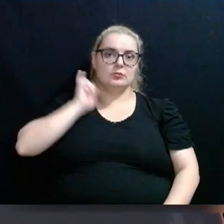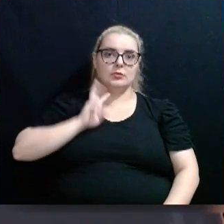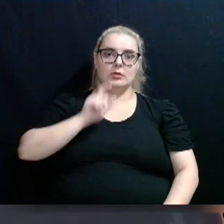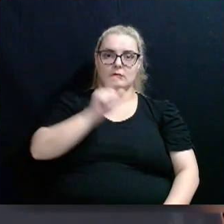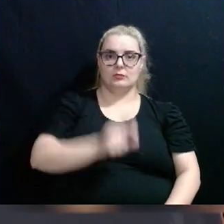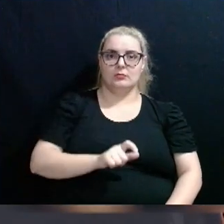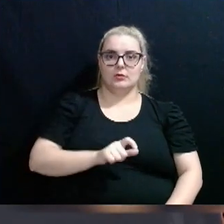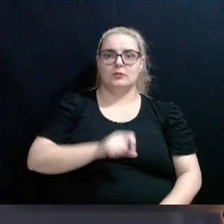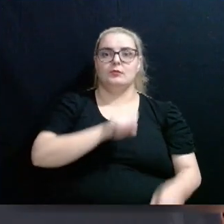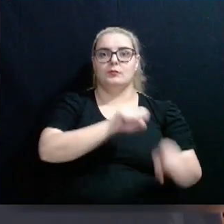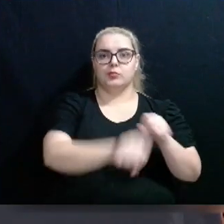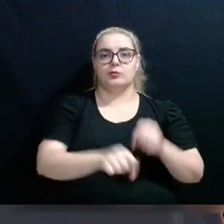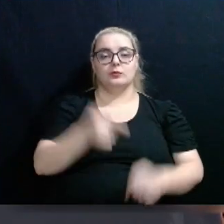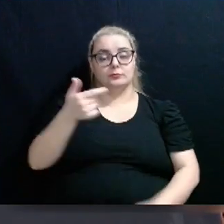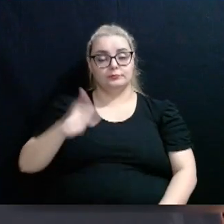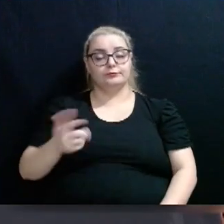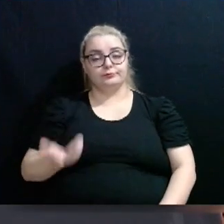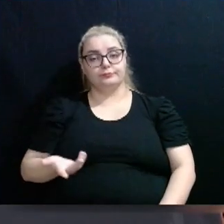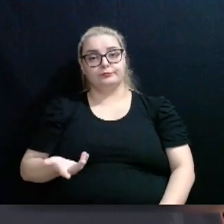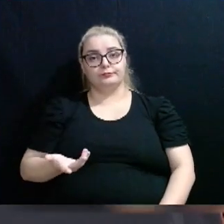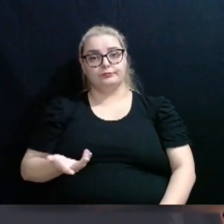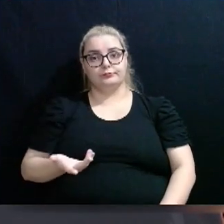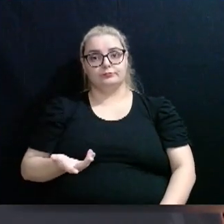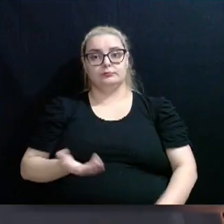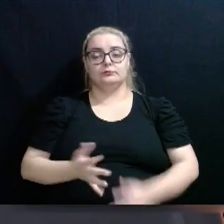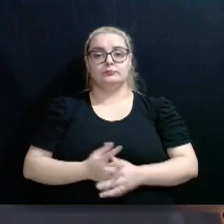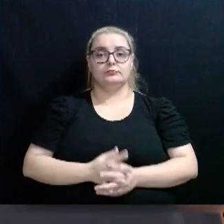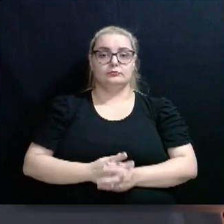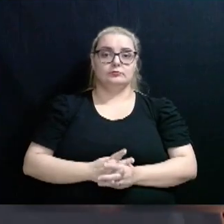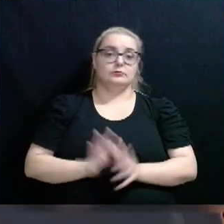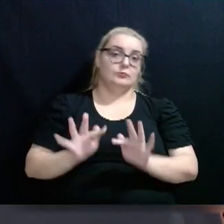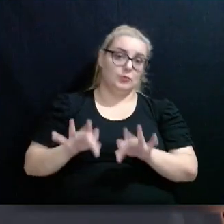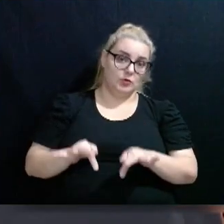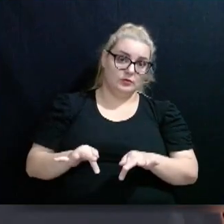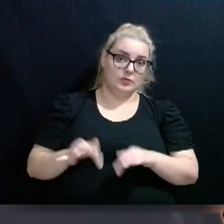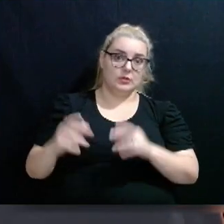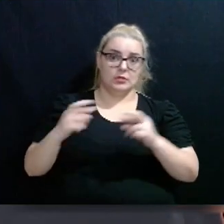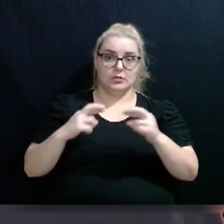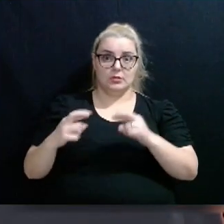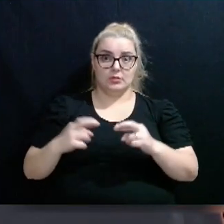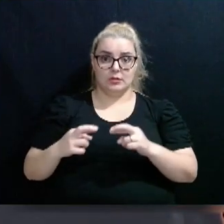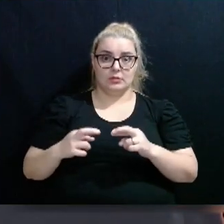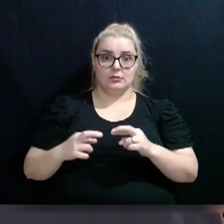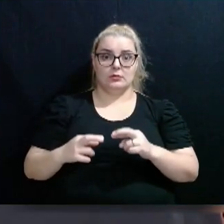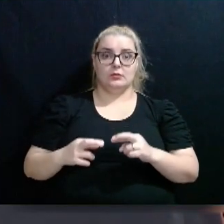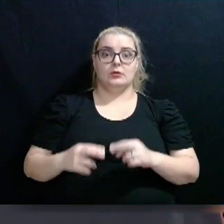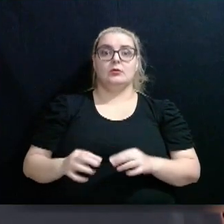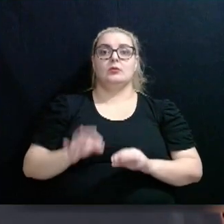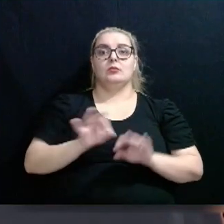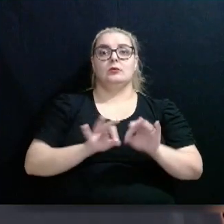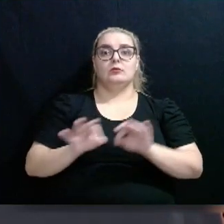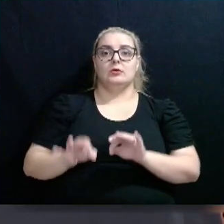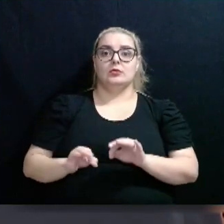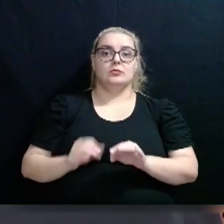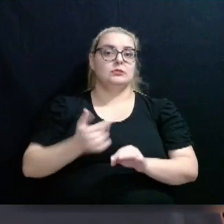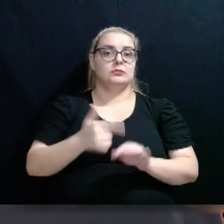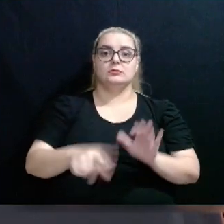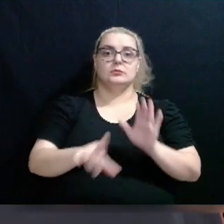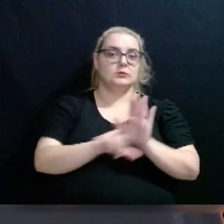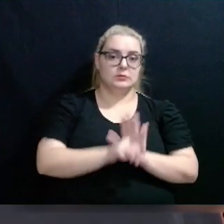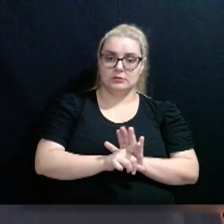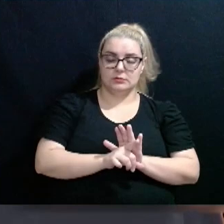vez. Por fim, consideramos que o fulcro do projeto está eivado de ilegalidade, posto que